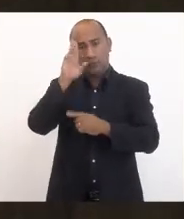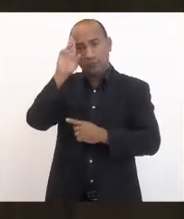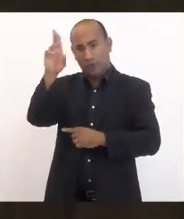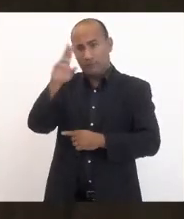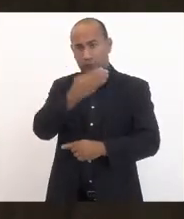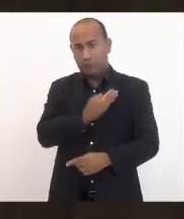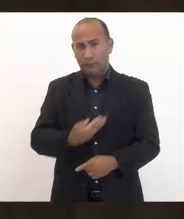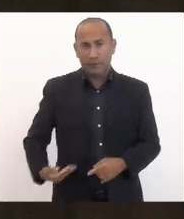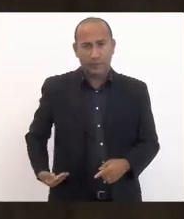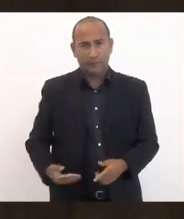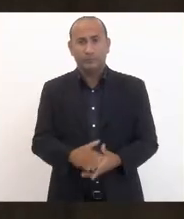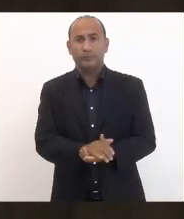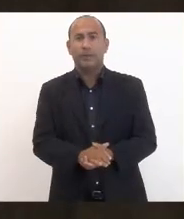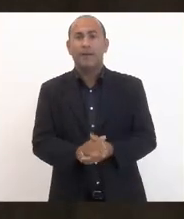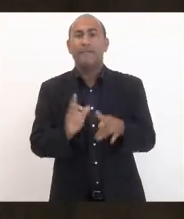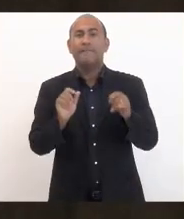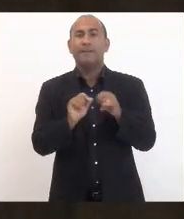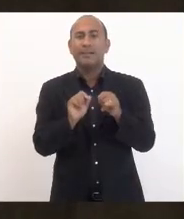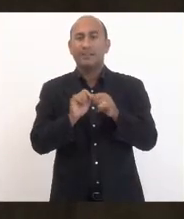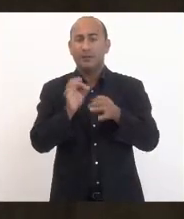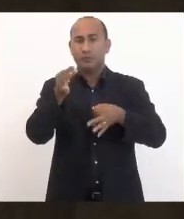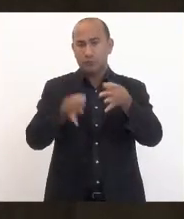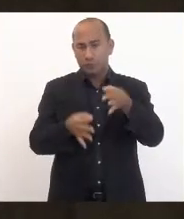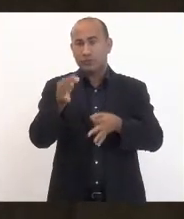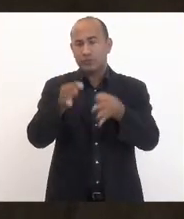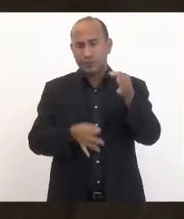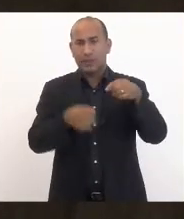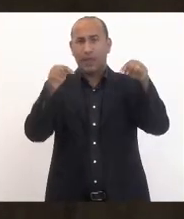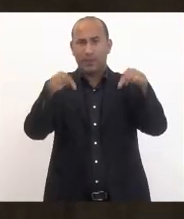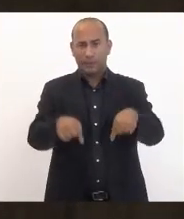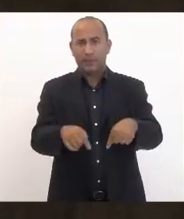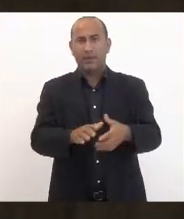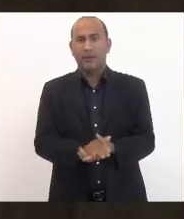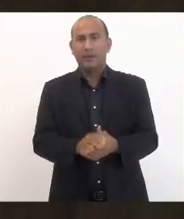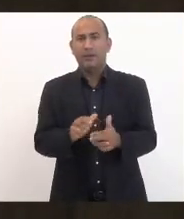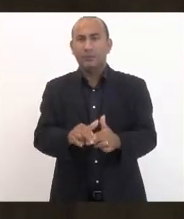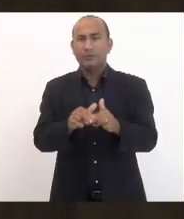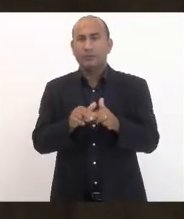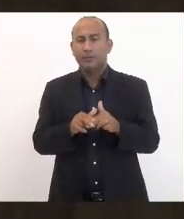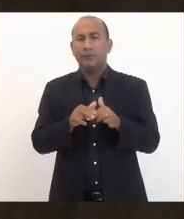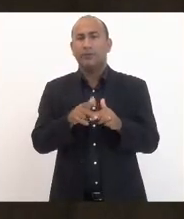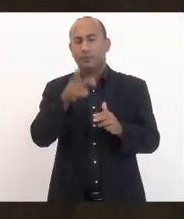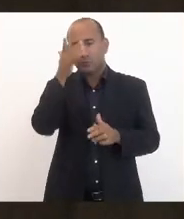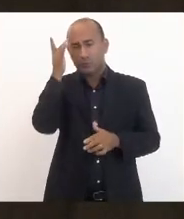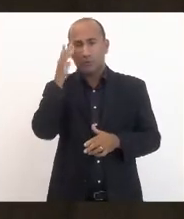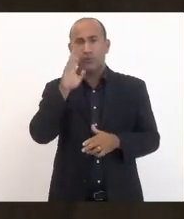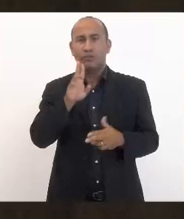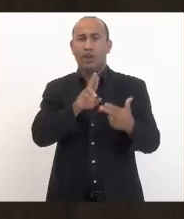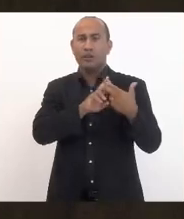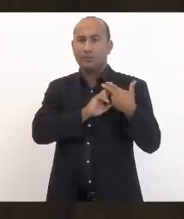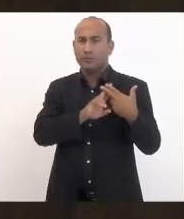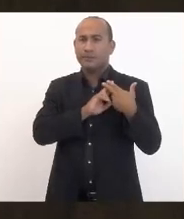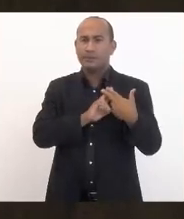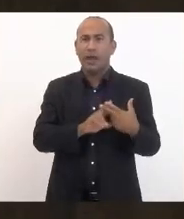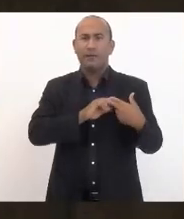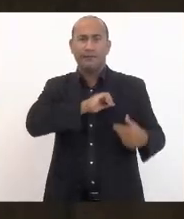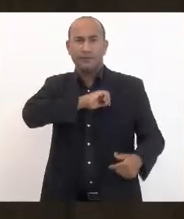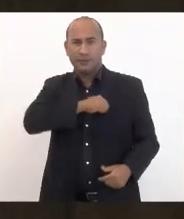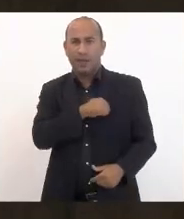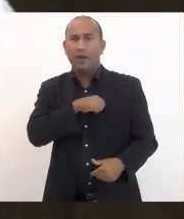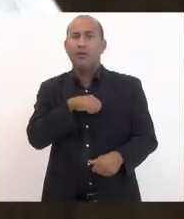governo, fazendo justiça aqui aos auditores fiscais do